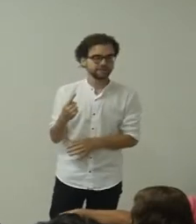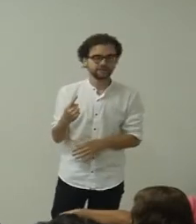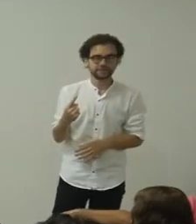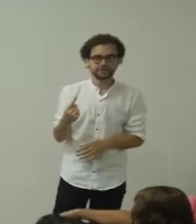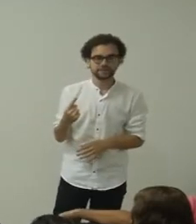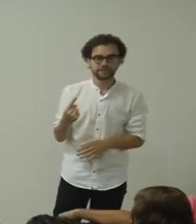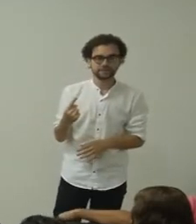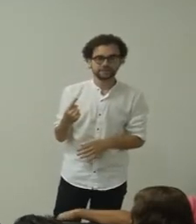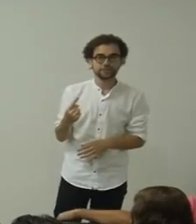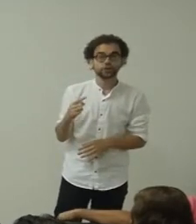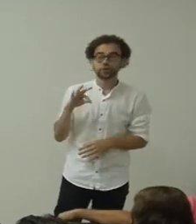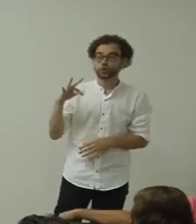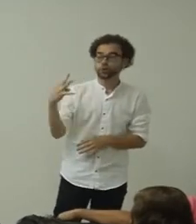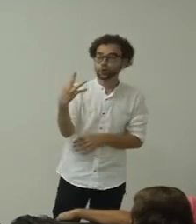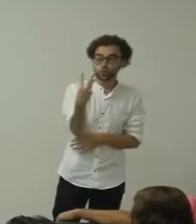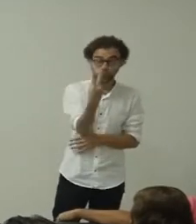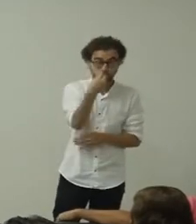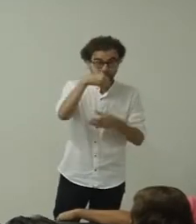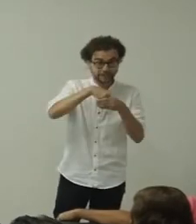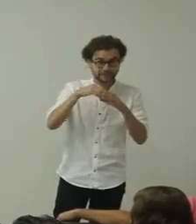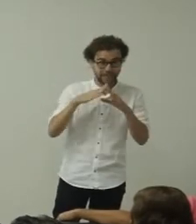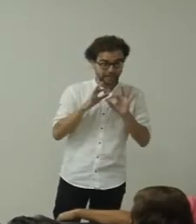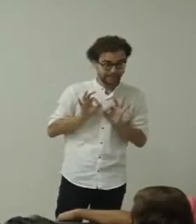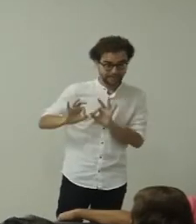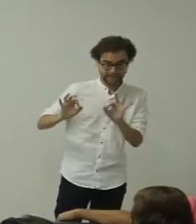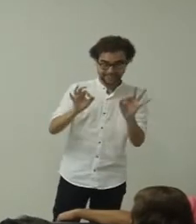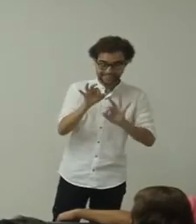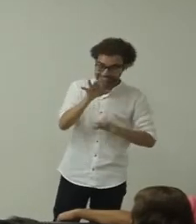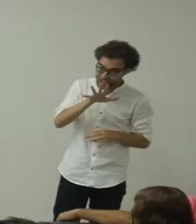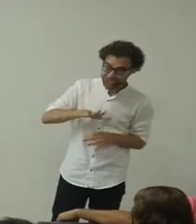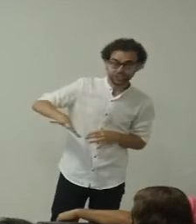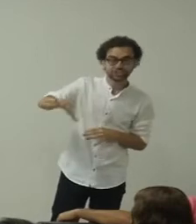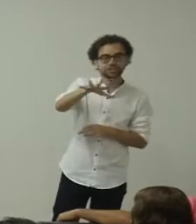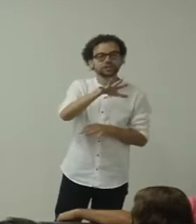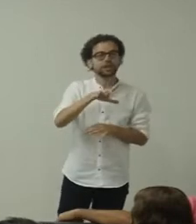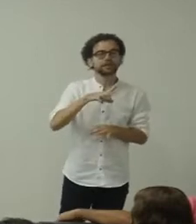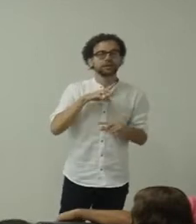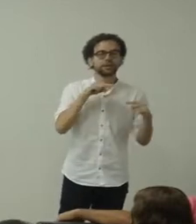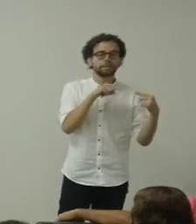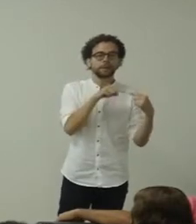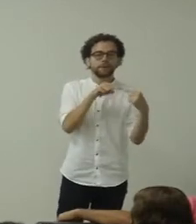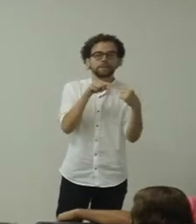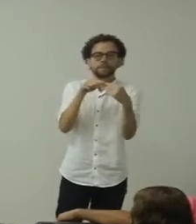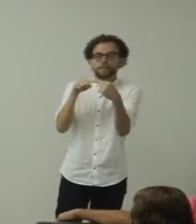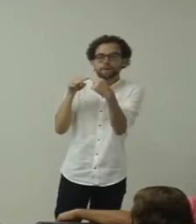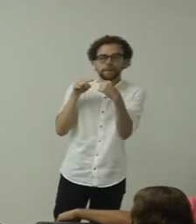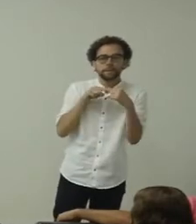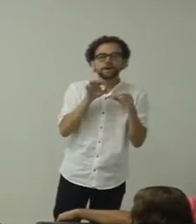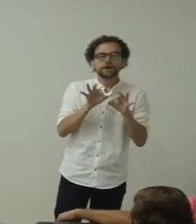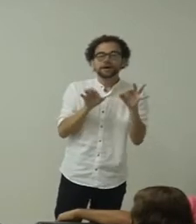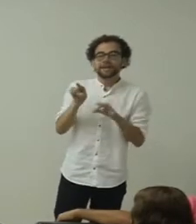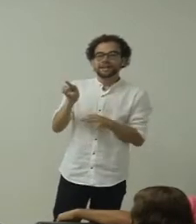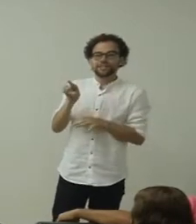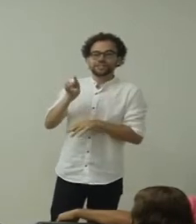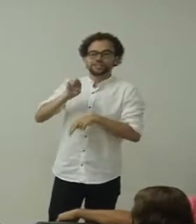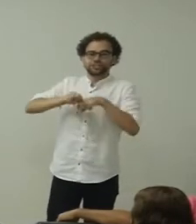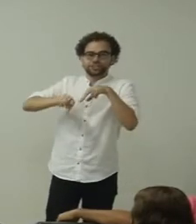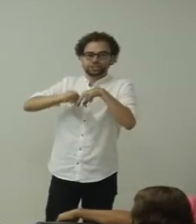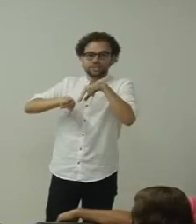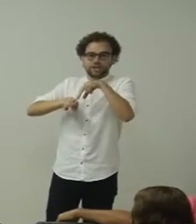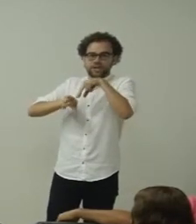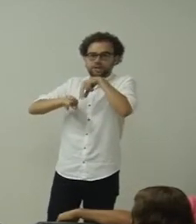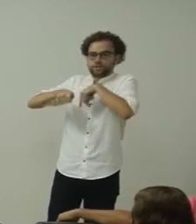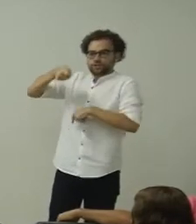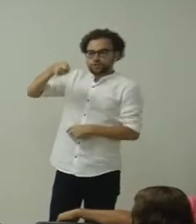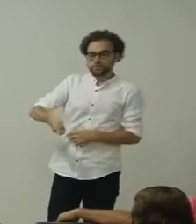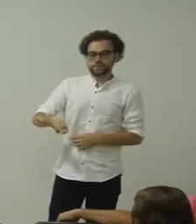Toda a dinâmica da casa, de uma forma geral, ela se organiza para a chegada desse gênero que domina. Se